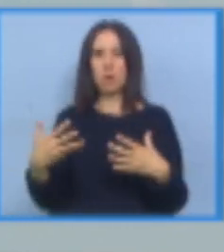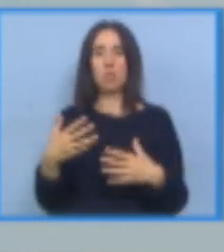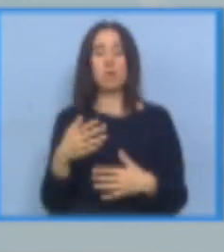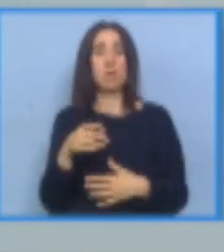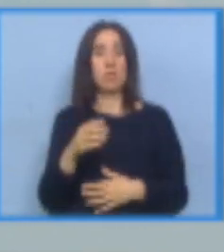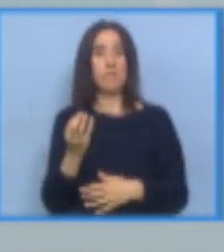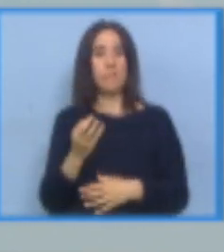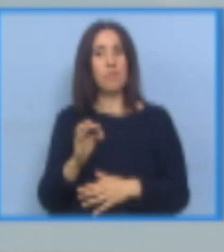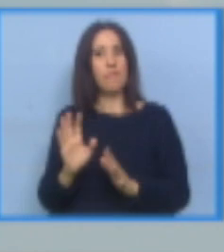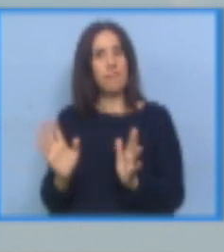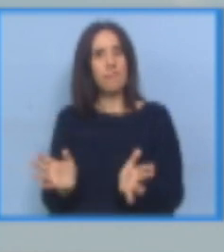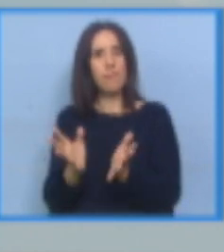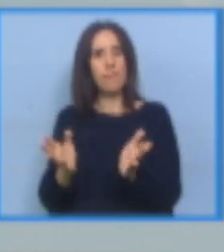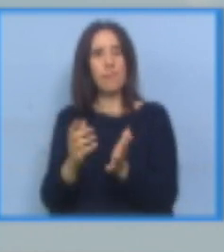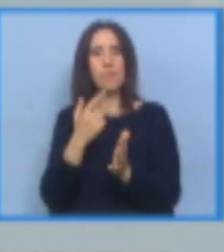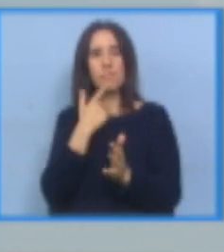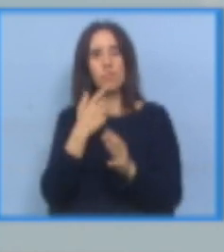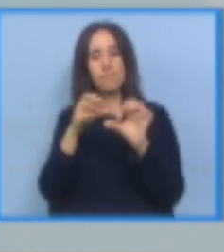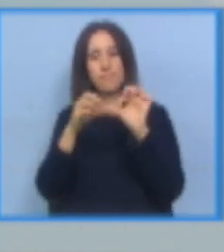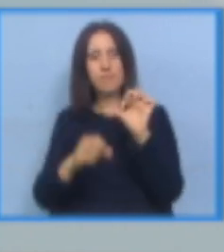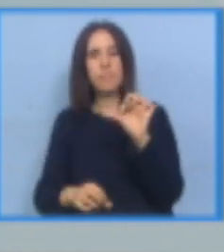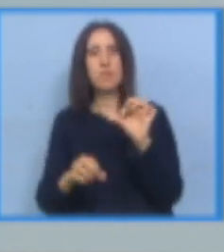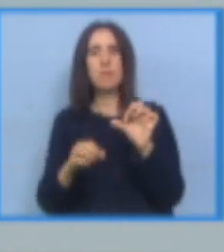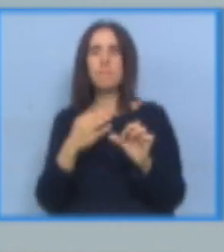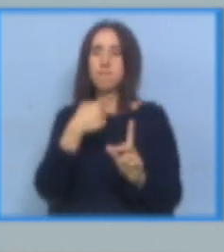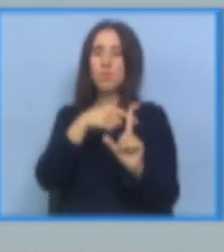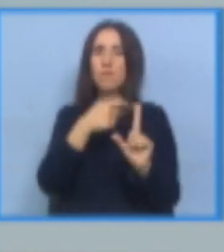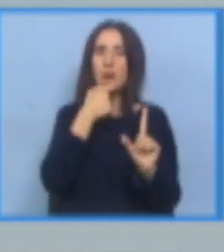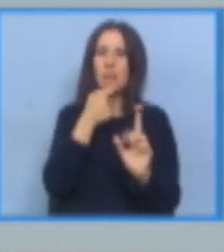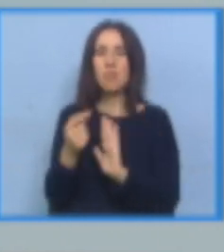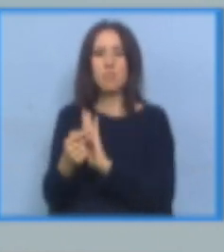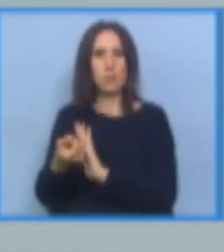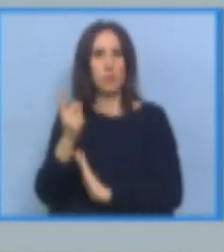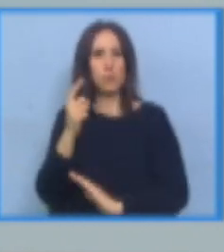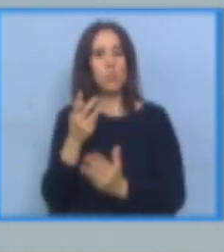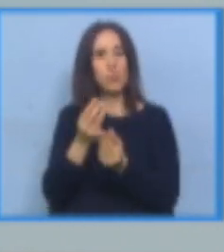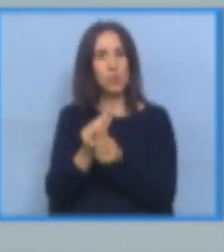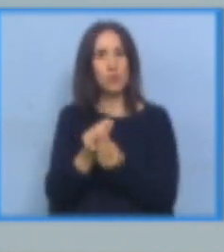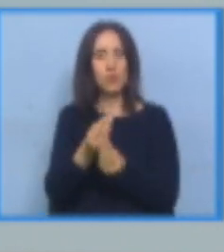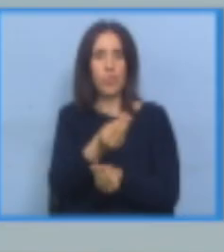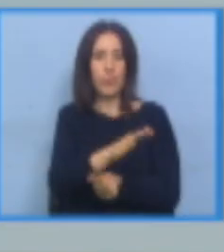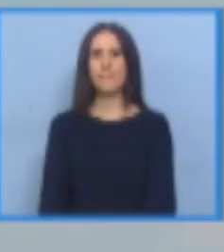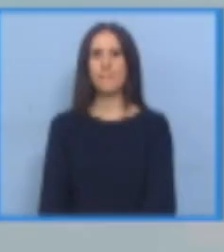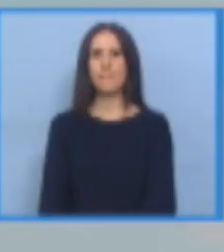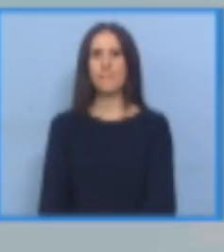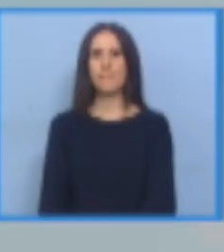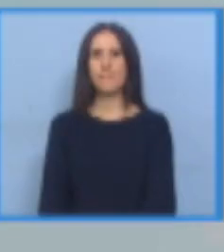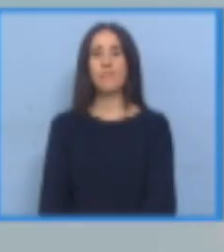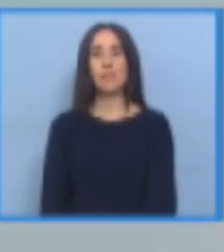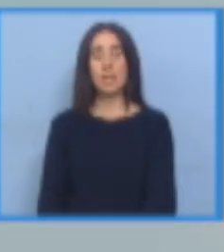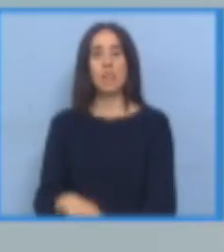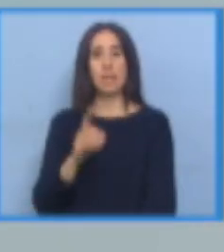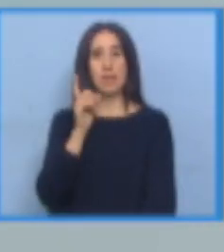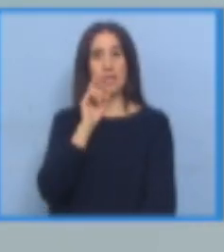que incutem, digamos, mensagens pela positiva e não pela negativa junto dos mais pequenos. Não é? No